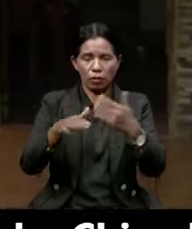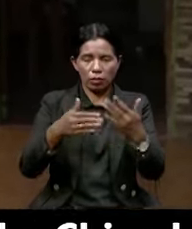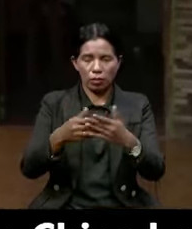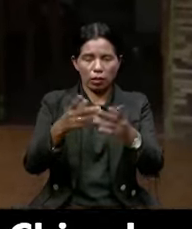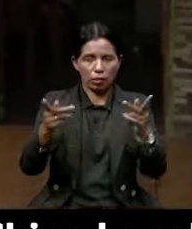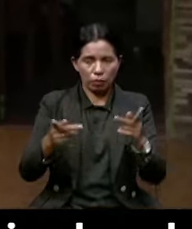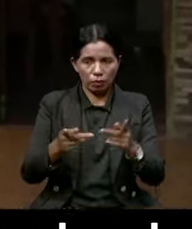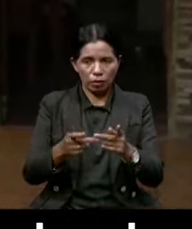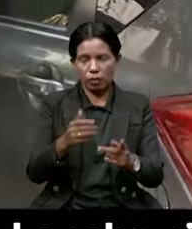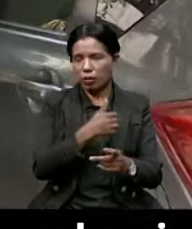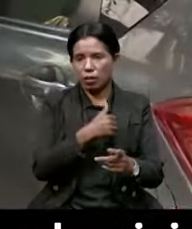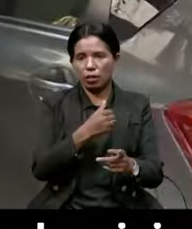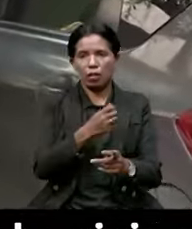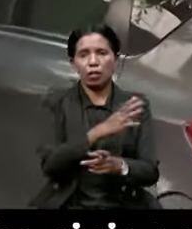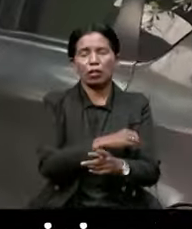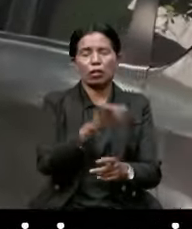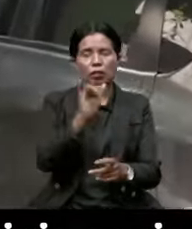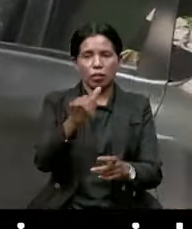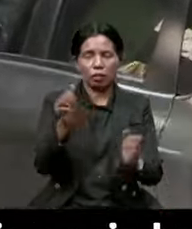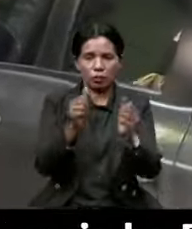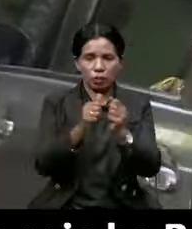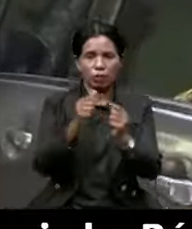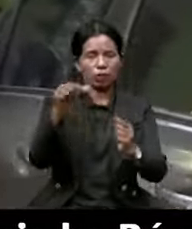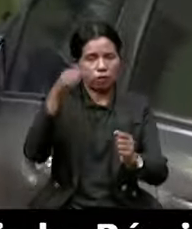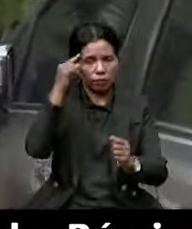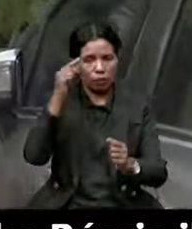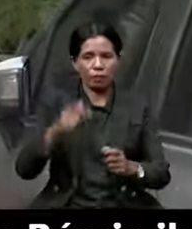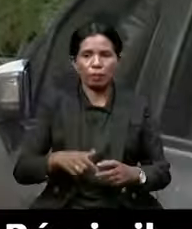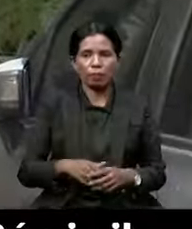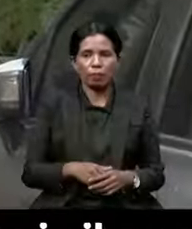e a área refere-se ao acordo do governo. João Carlos Traferdos Reis, GMN.